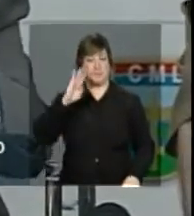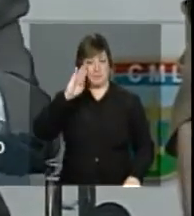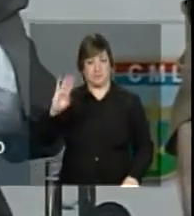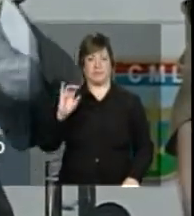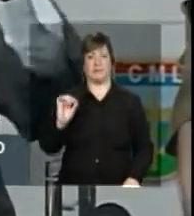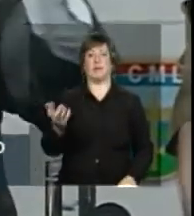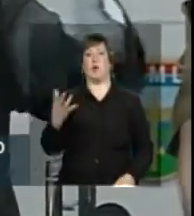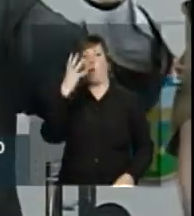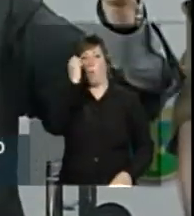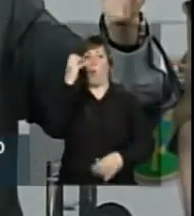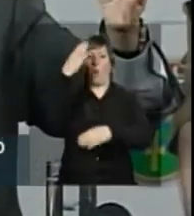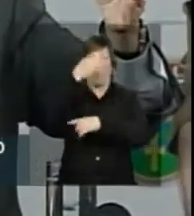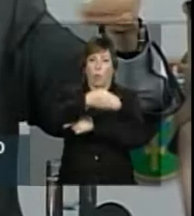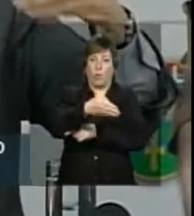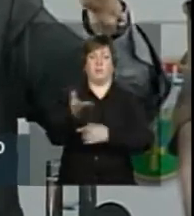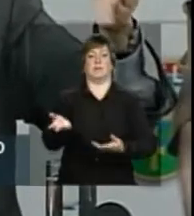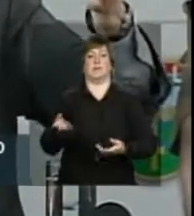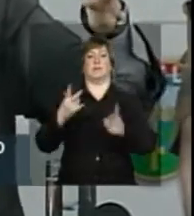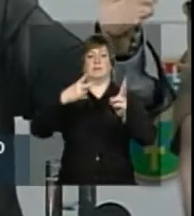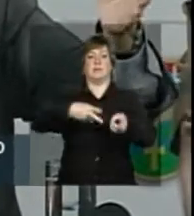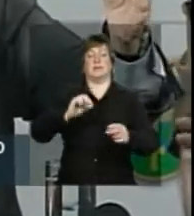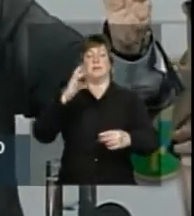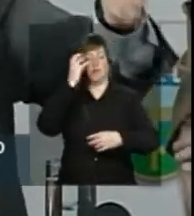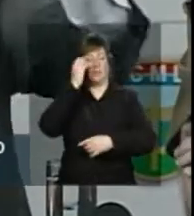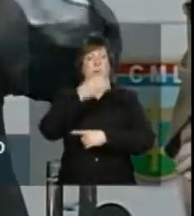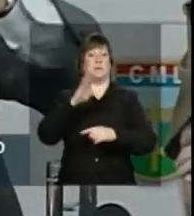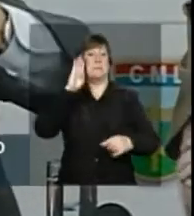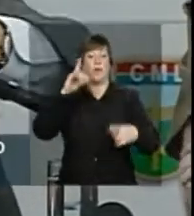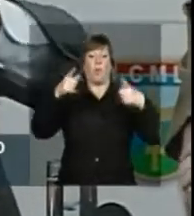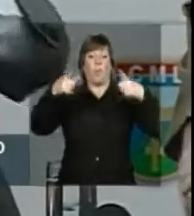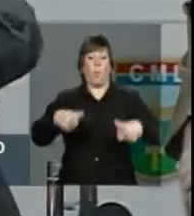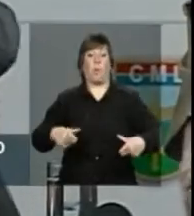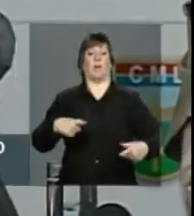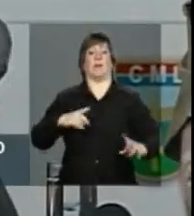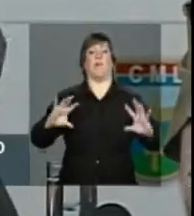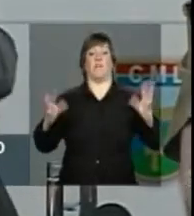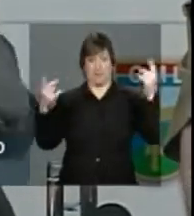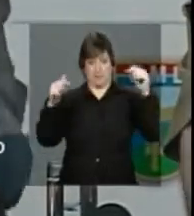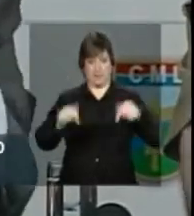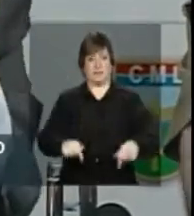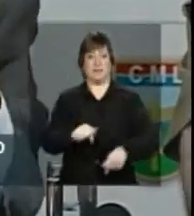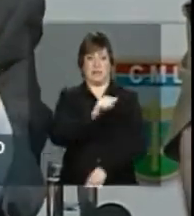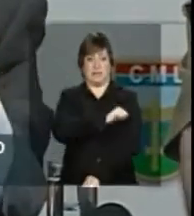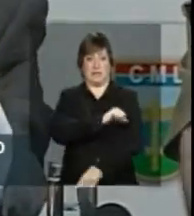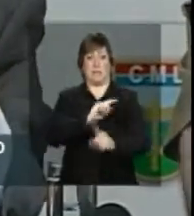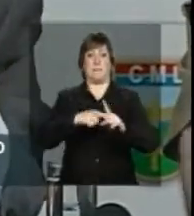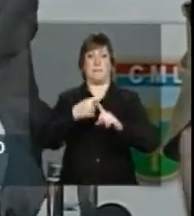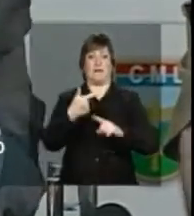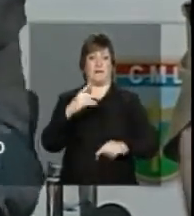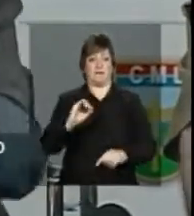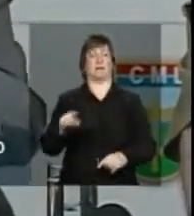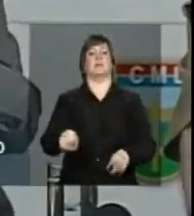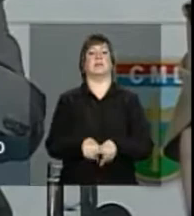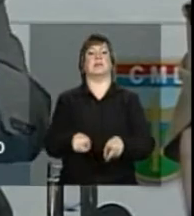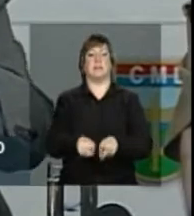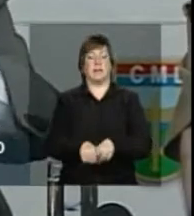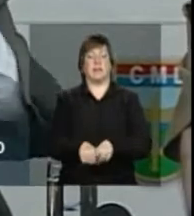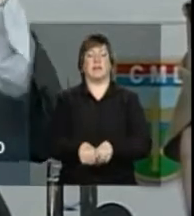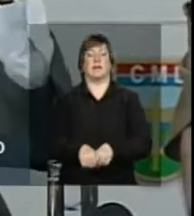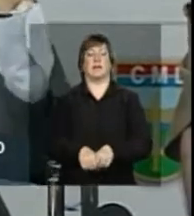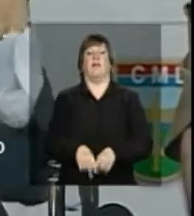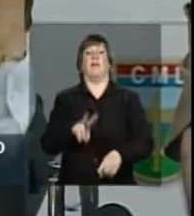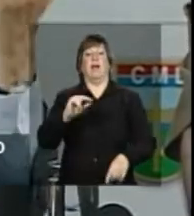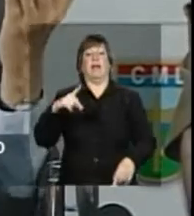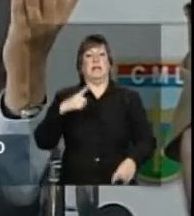a hospedagem, o local do evento, principalmente o local do evento, a hospedagem e os vários trajetos, e também haverá